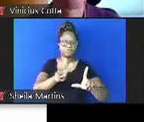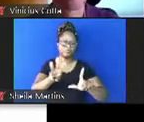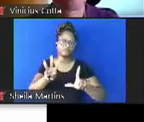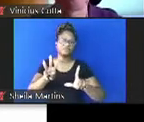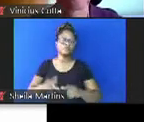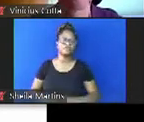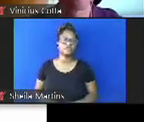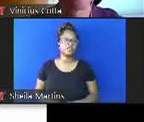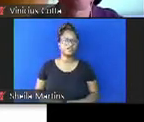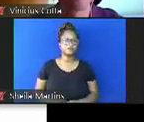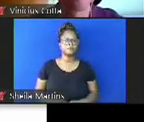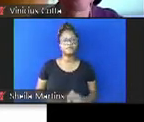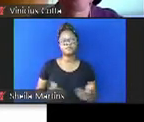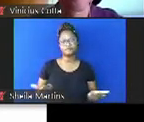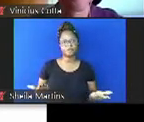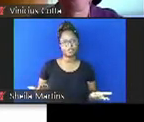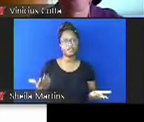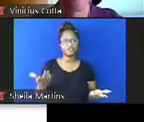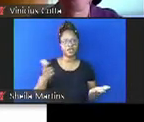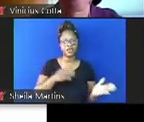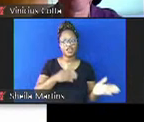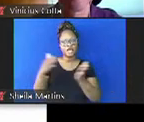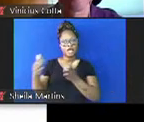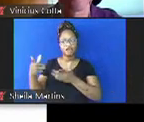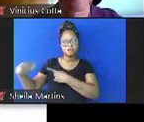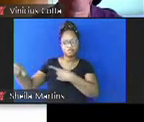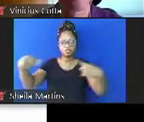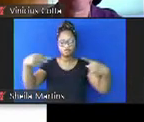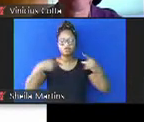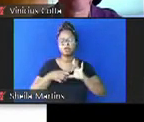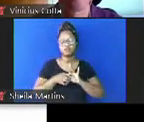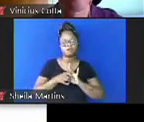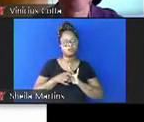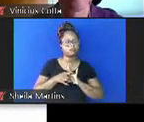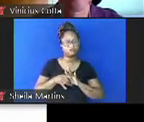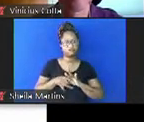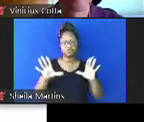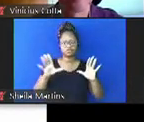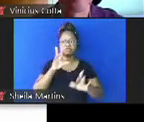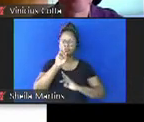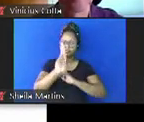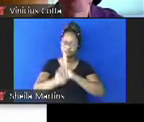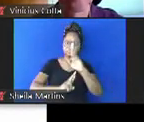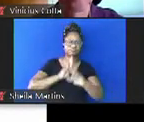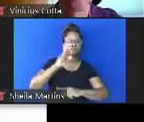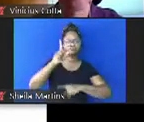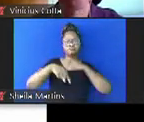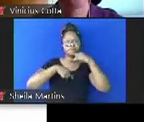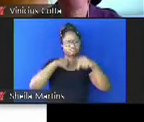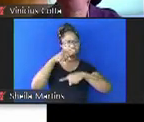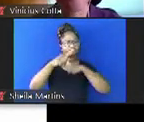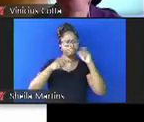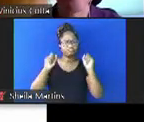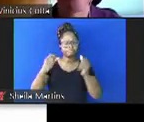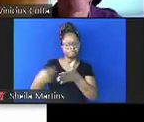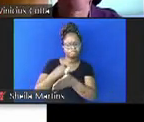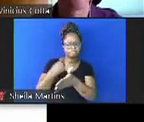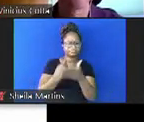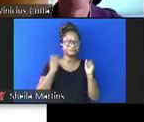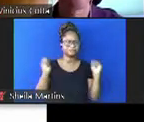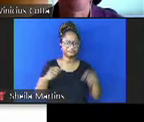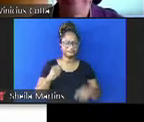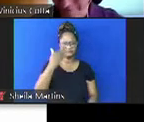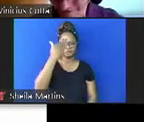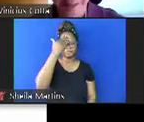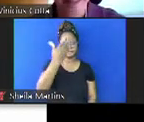Humboldt. E, posteriormente, na discussão, eu fico à disposição para responder qualquer pergunta que vocês venham a ter. Muito